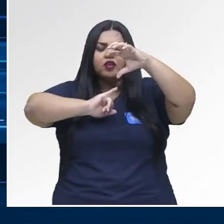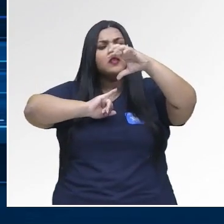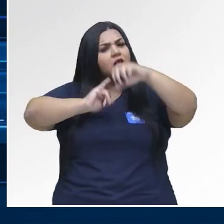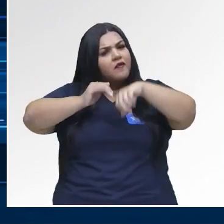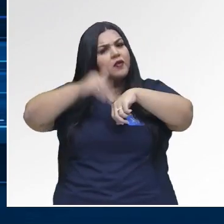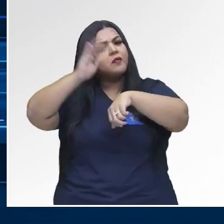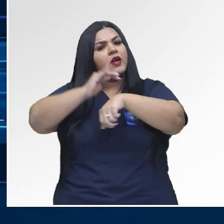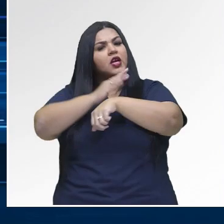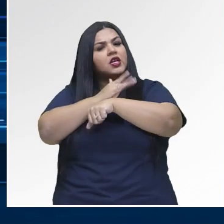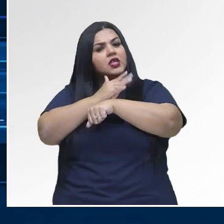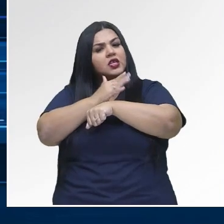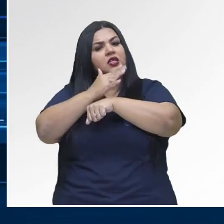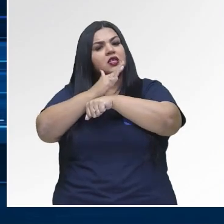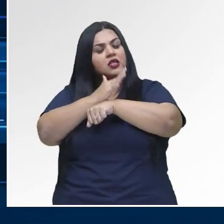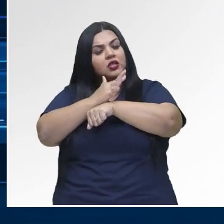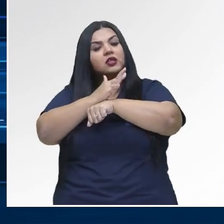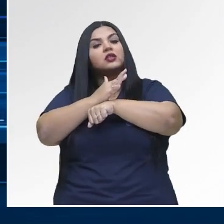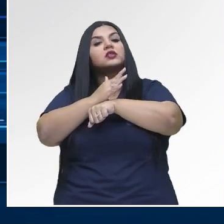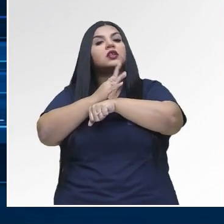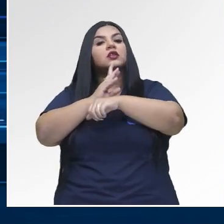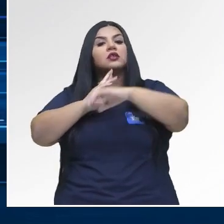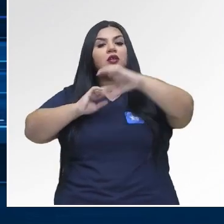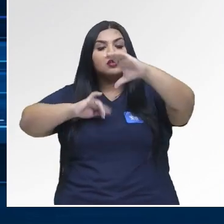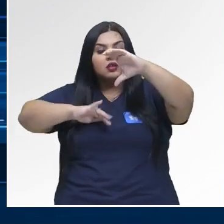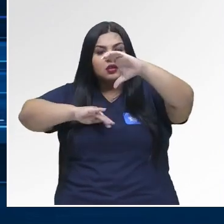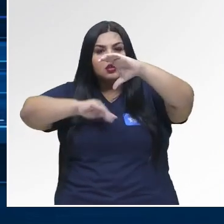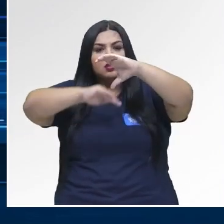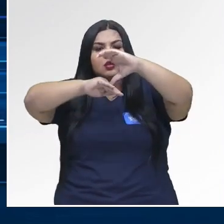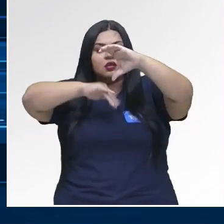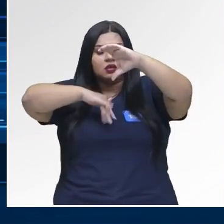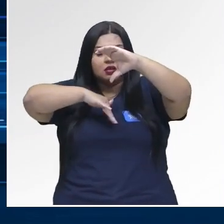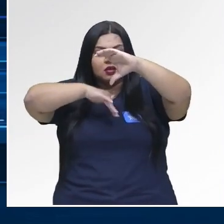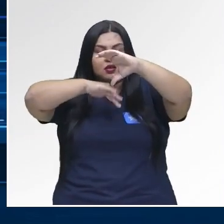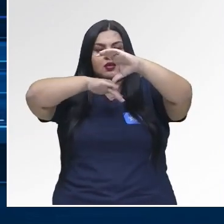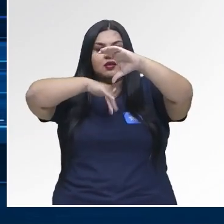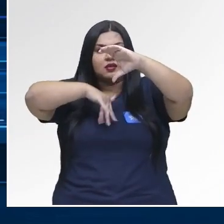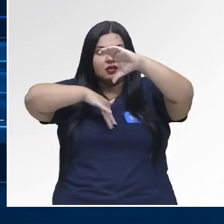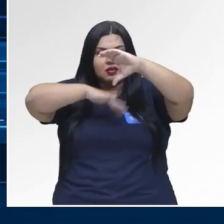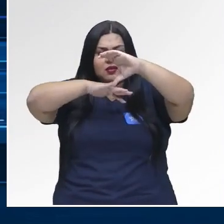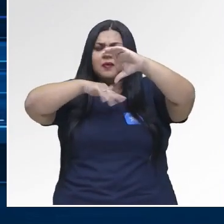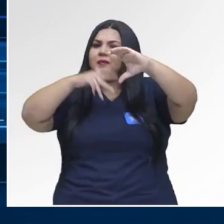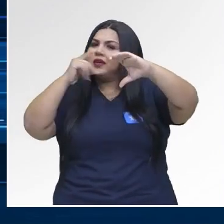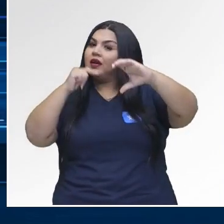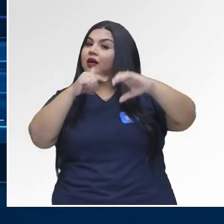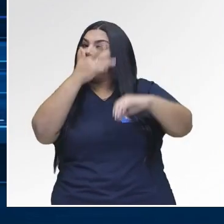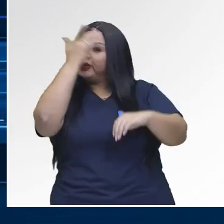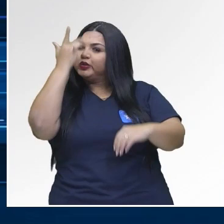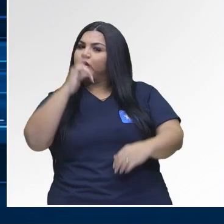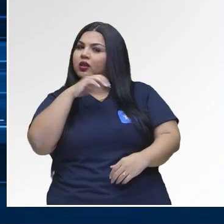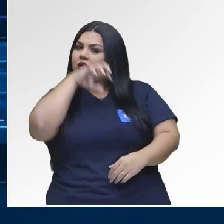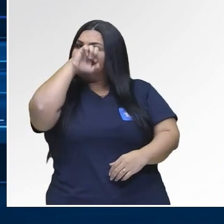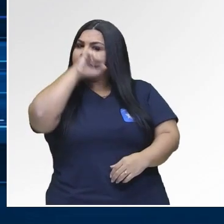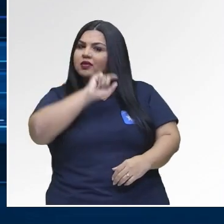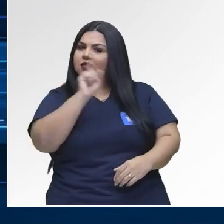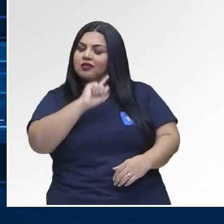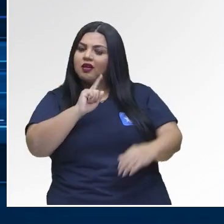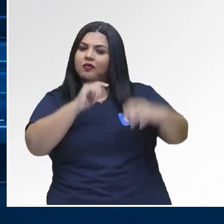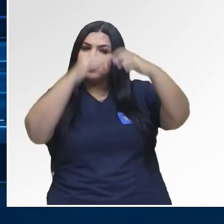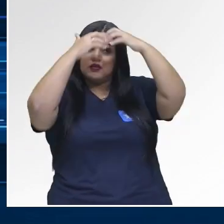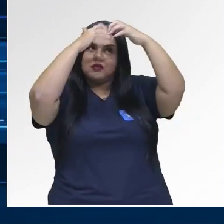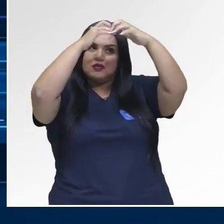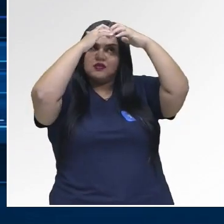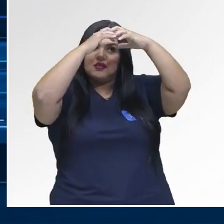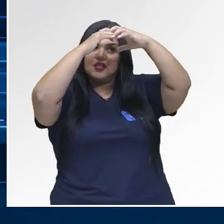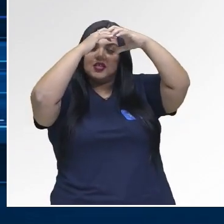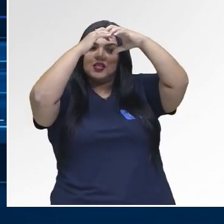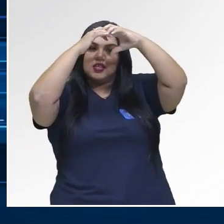mais ácido. E essa resposta vai sendo enviada para o bulbo. Olha, ele está sem respirar, ele está sem respirar. E aí a